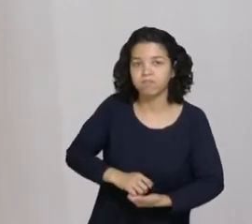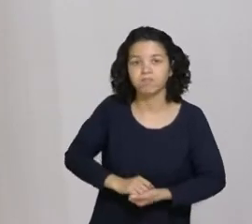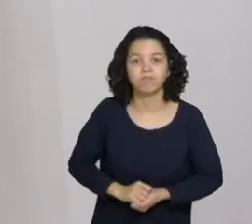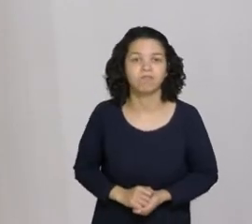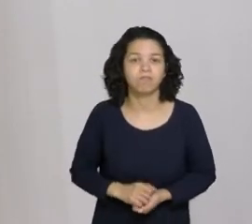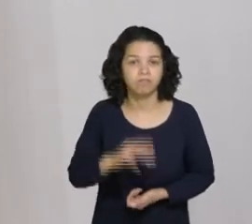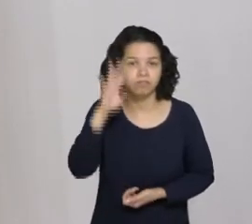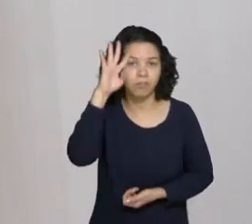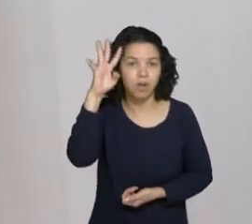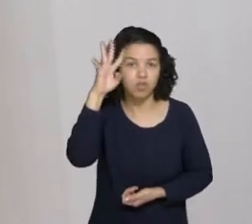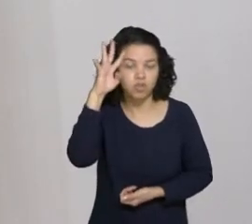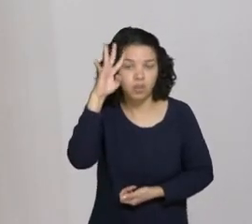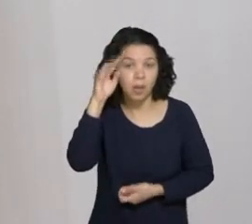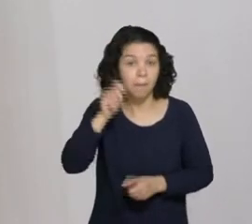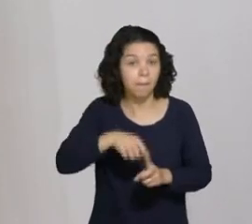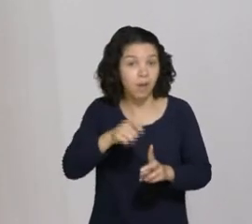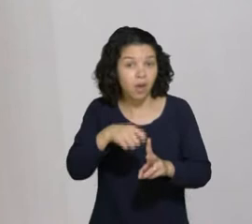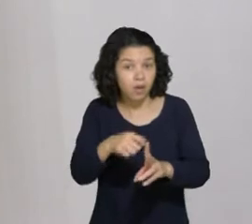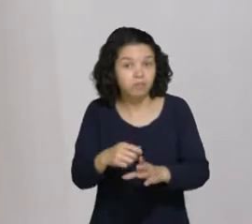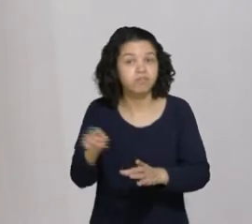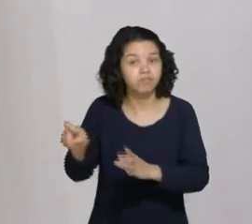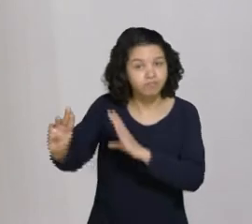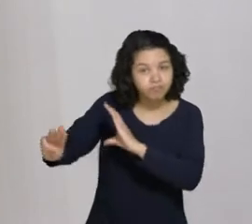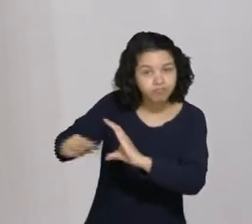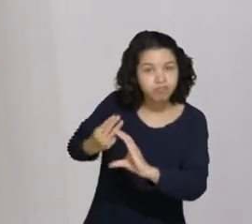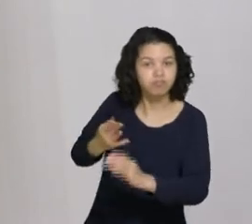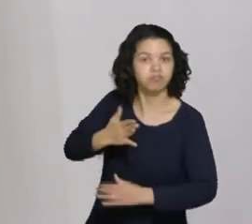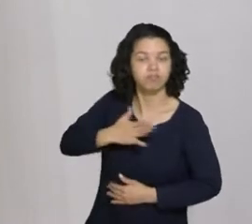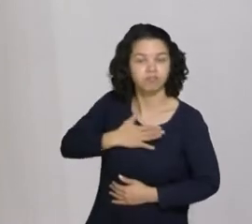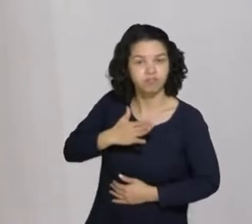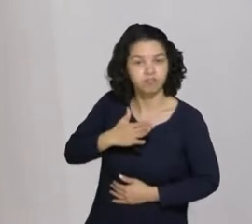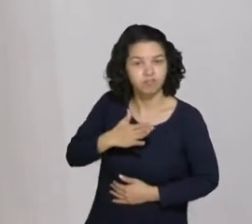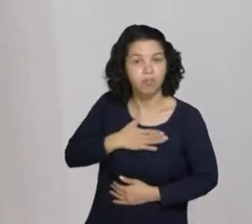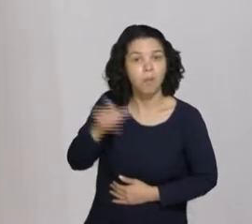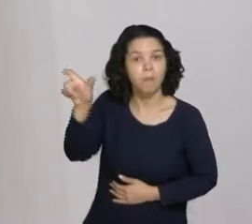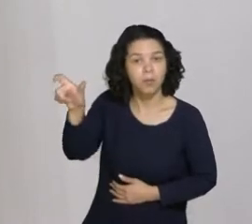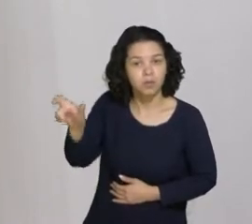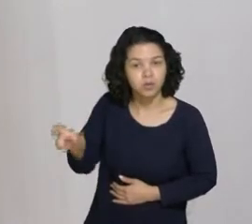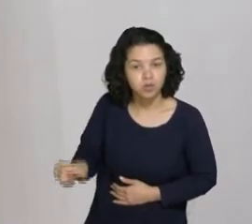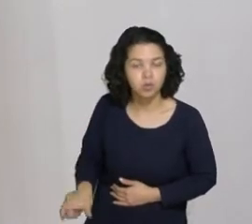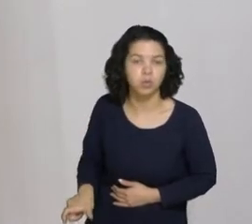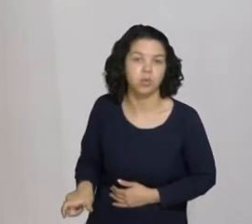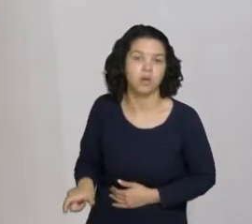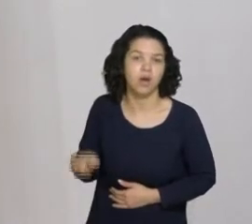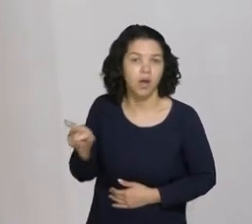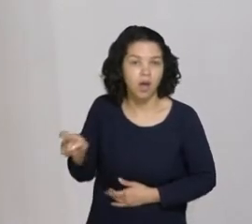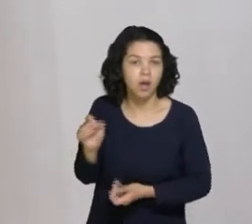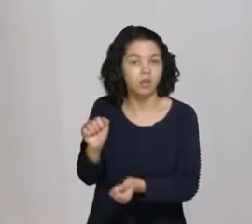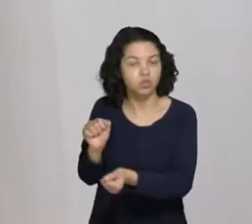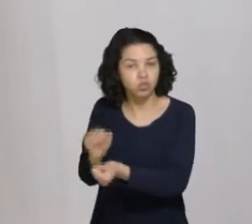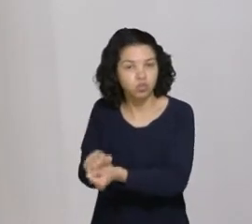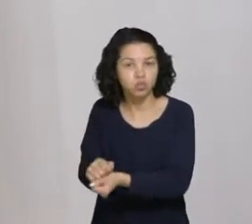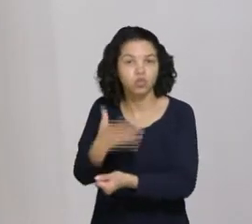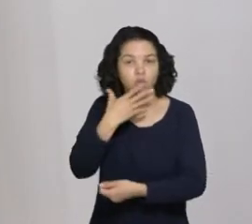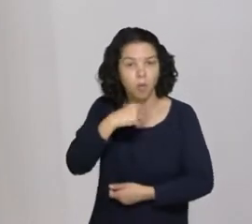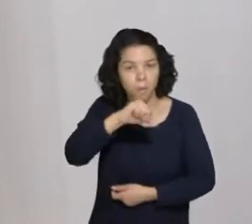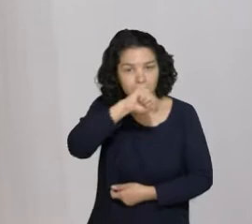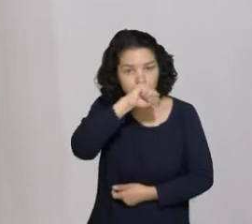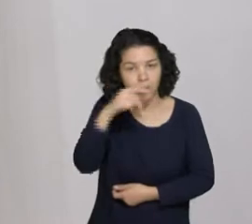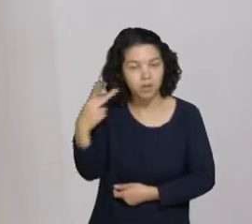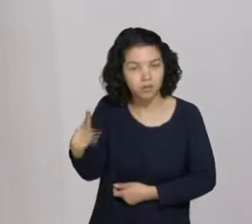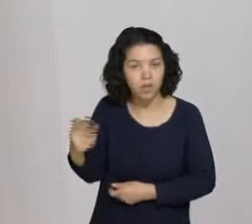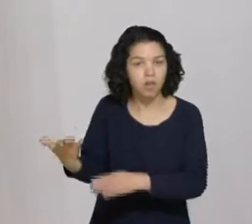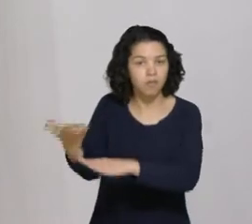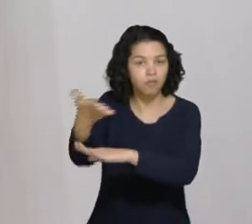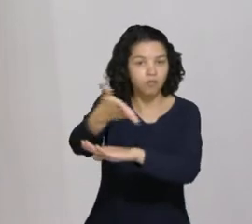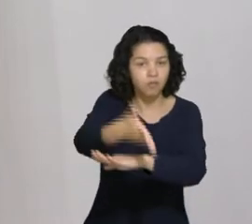meses recebi essa mensagem de uma pessoa que estava acompanhando o pai para fazer